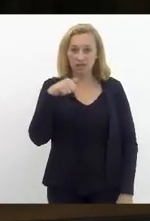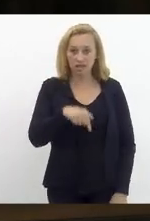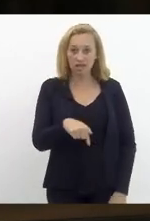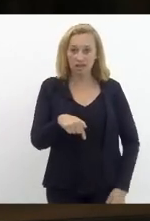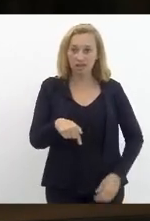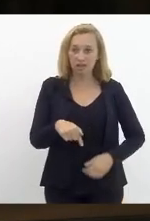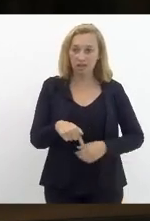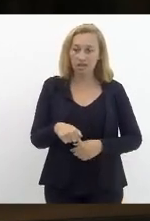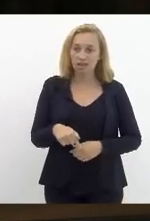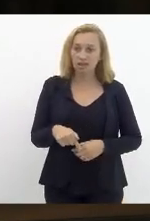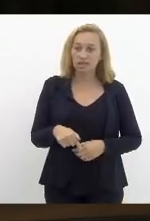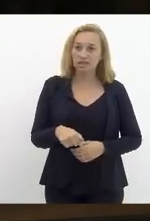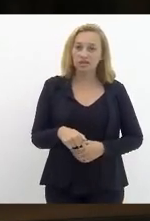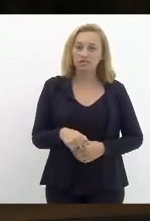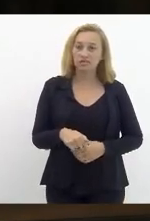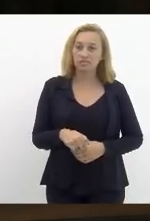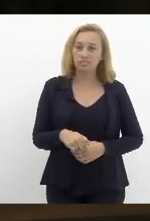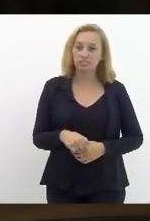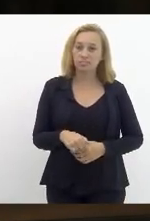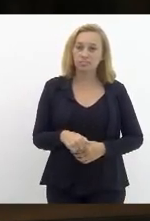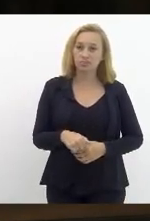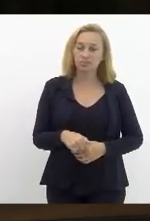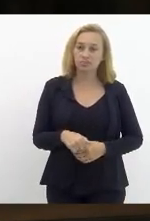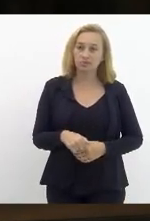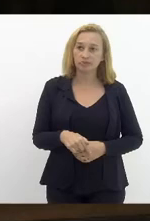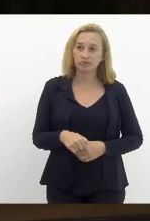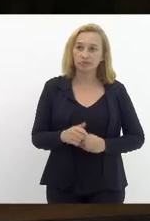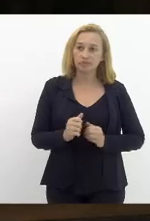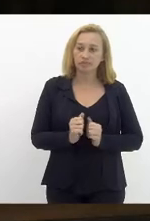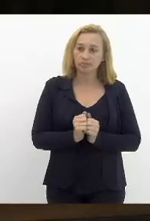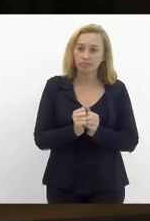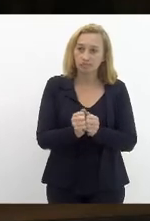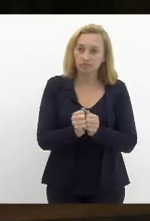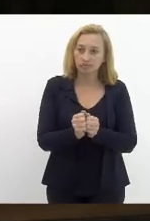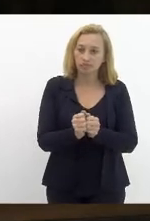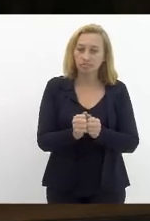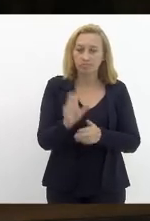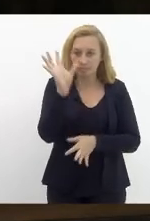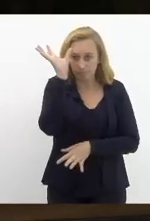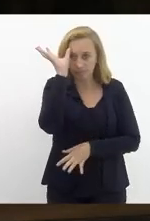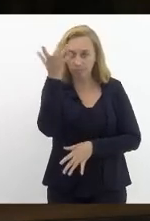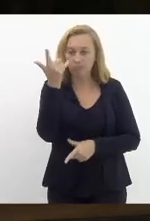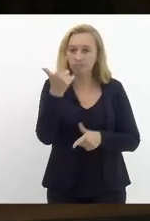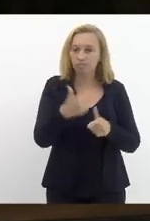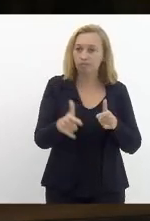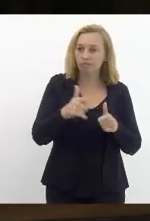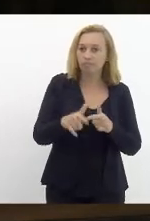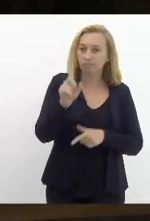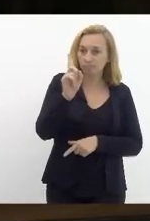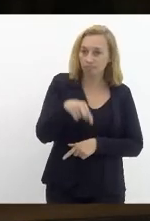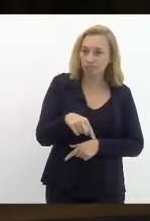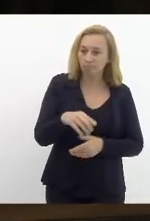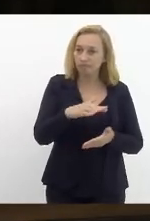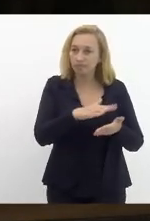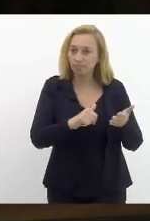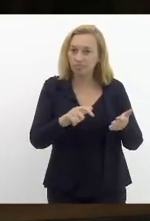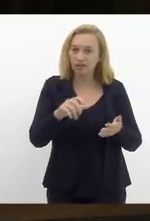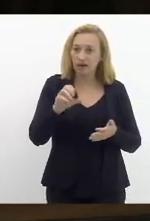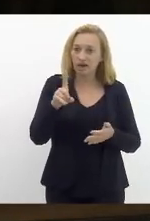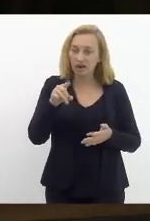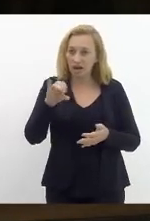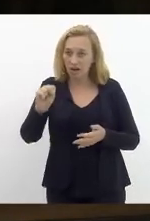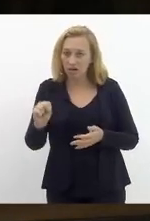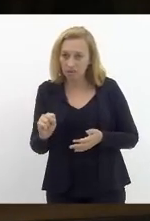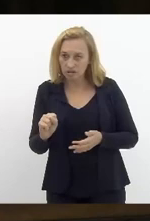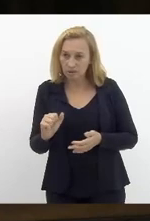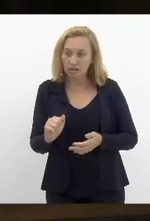estão plenamente imbuídos na solução desse problema, que é a derrubada da